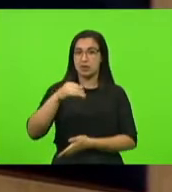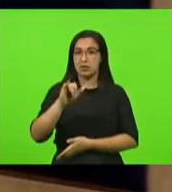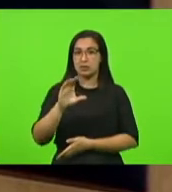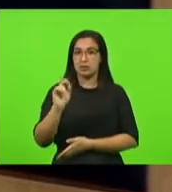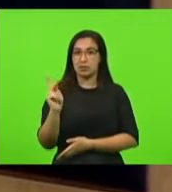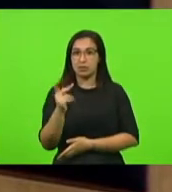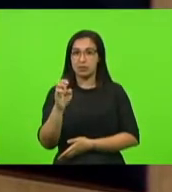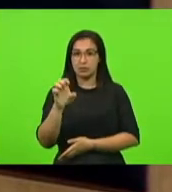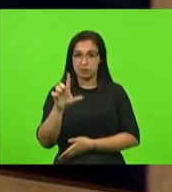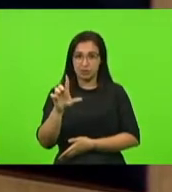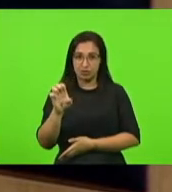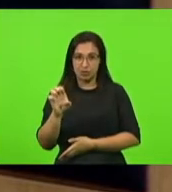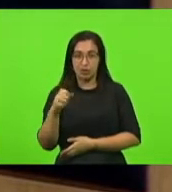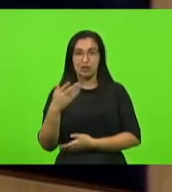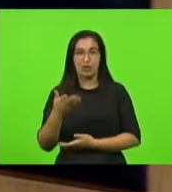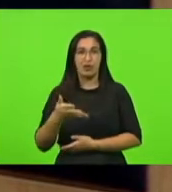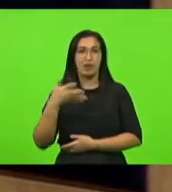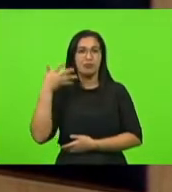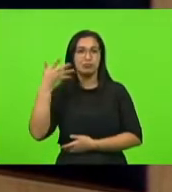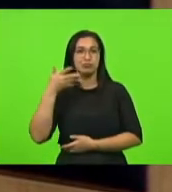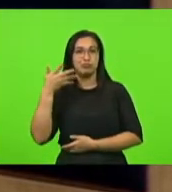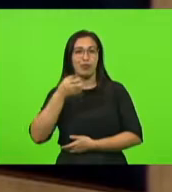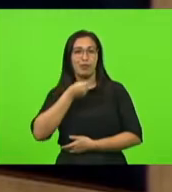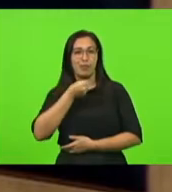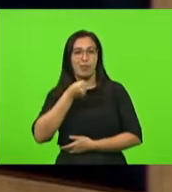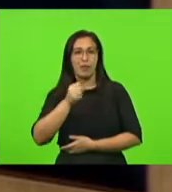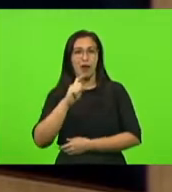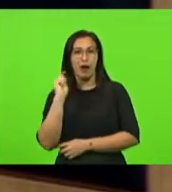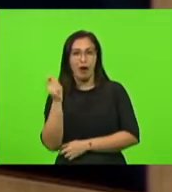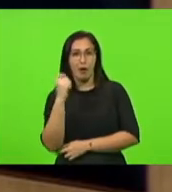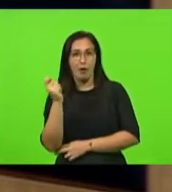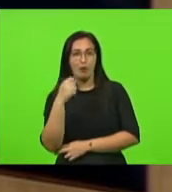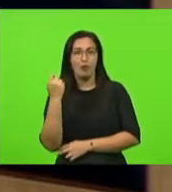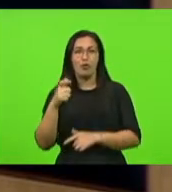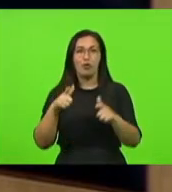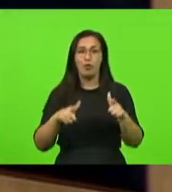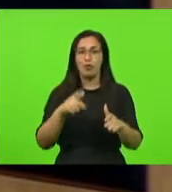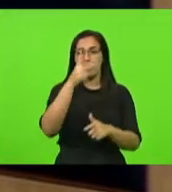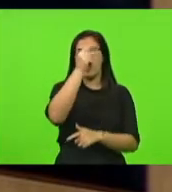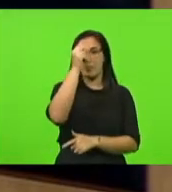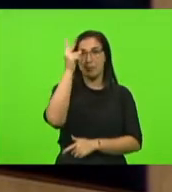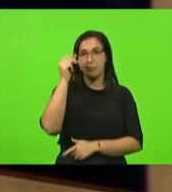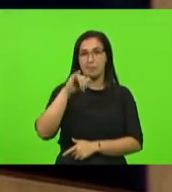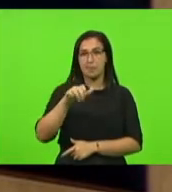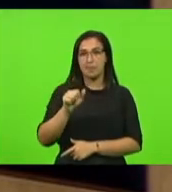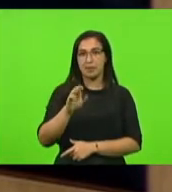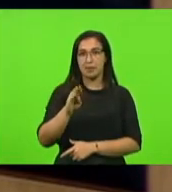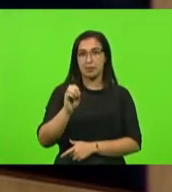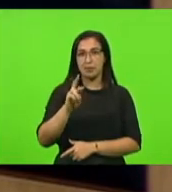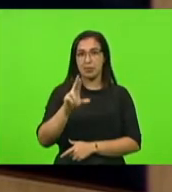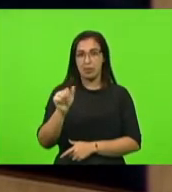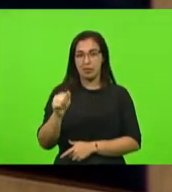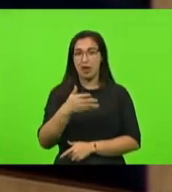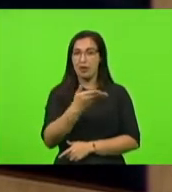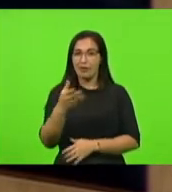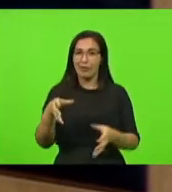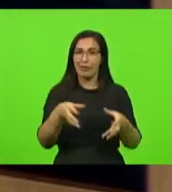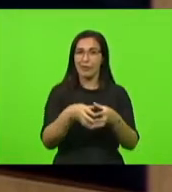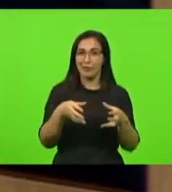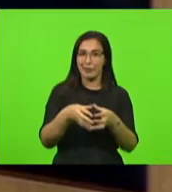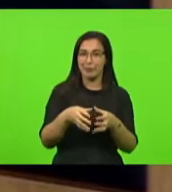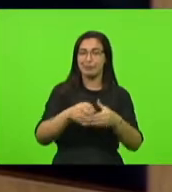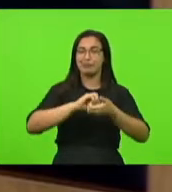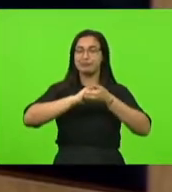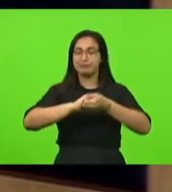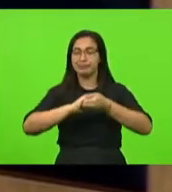amigo Cassiano, narrador de rodeios, vice-prefeito de Jaborá. Em nome dessa delegação, cumprimento a todas as